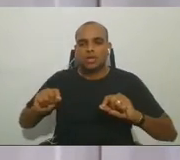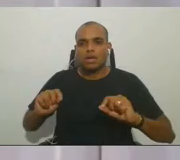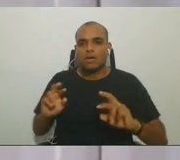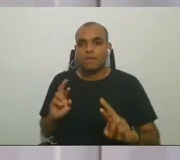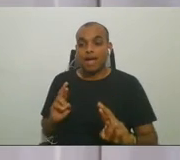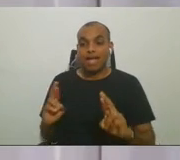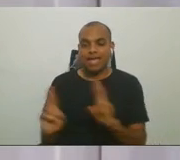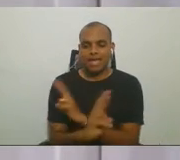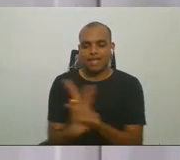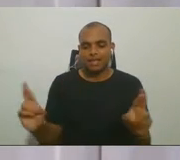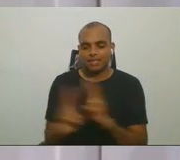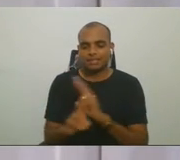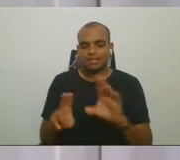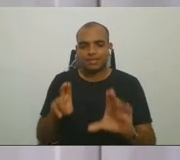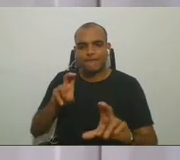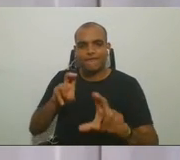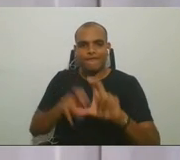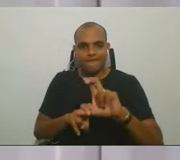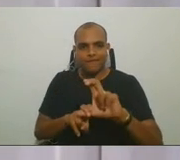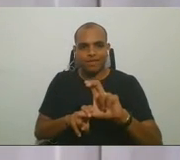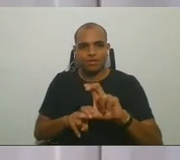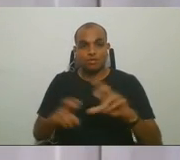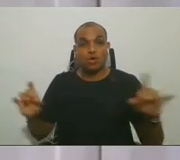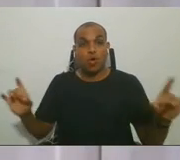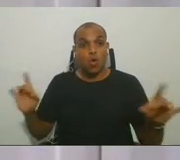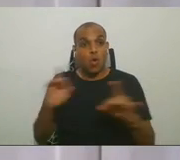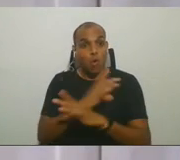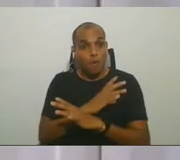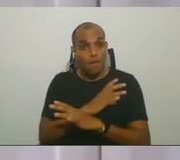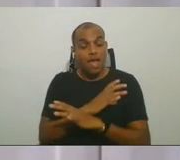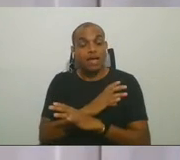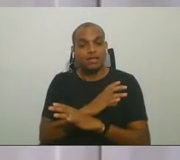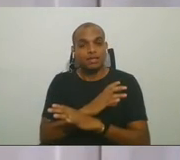fenômenos, especialmente neste presente